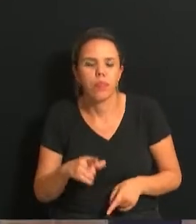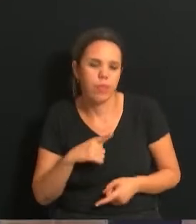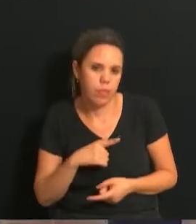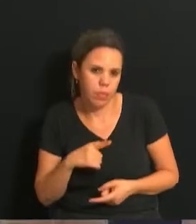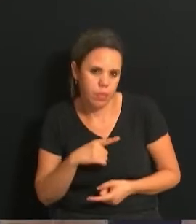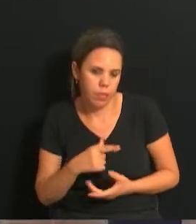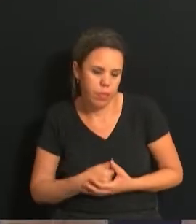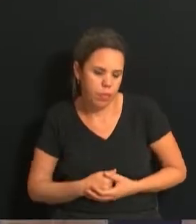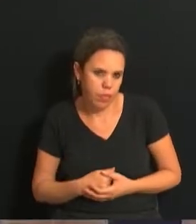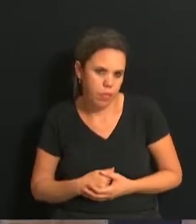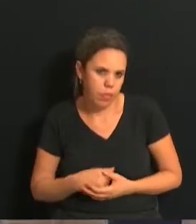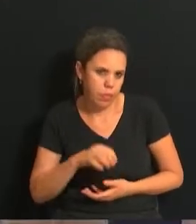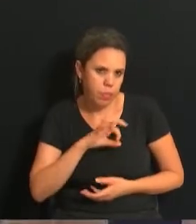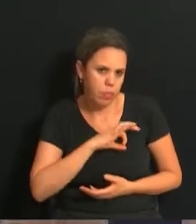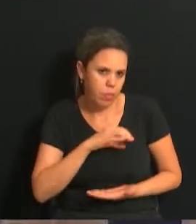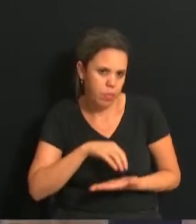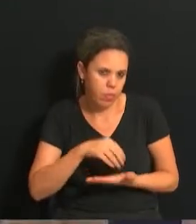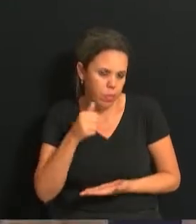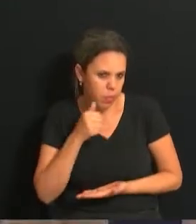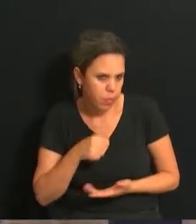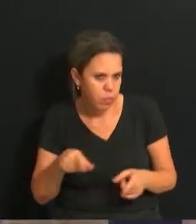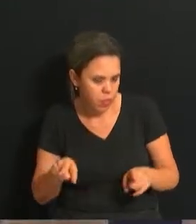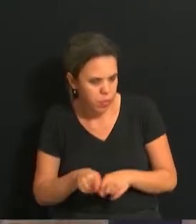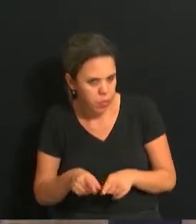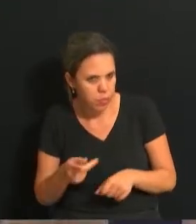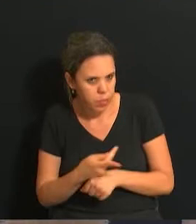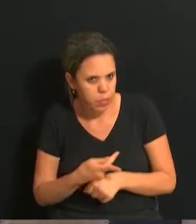da própria delegacia da mulher, né? Então,